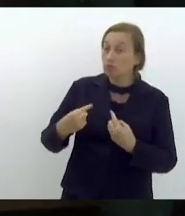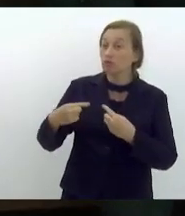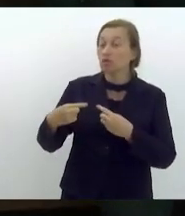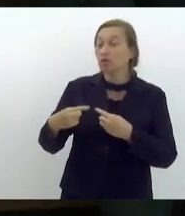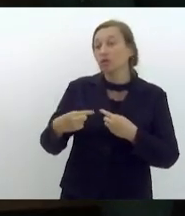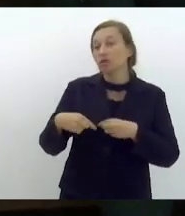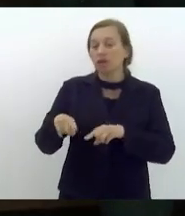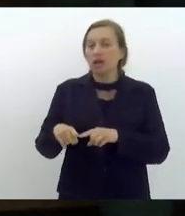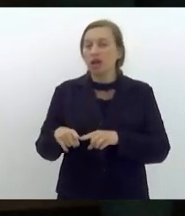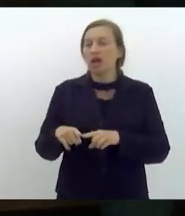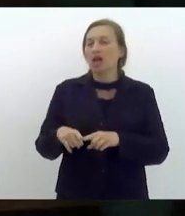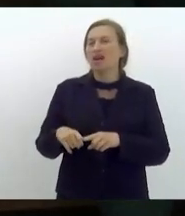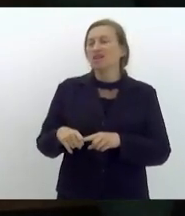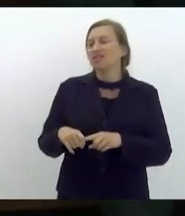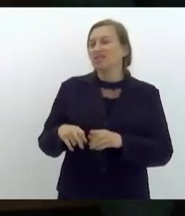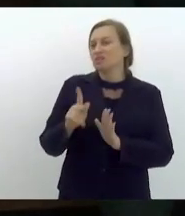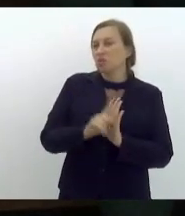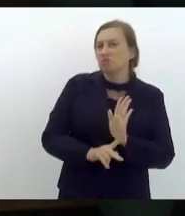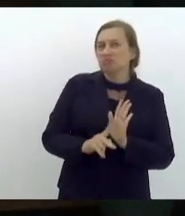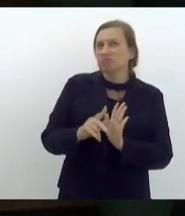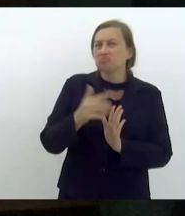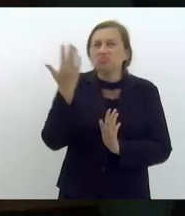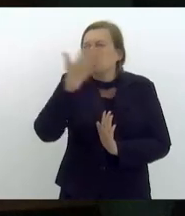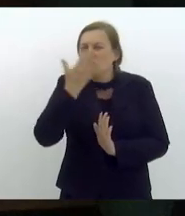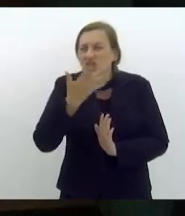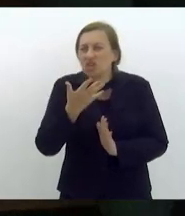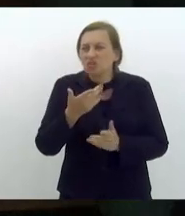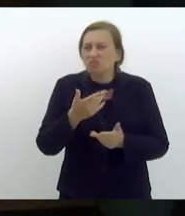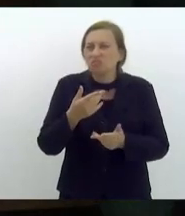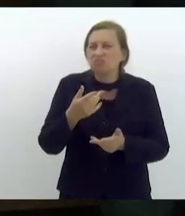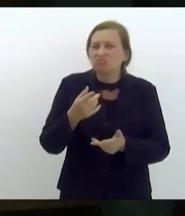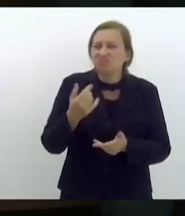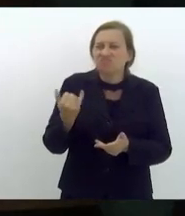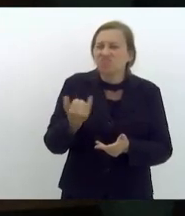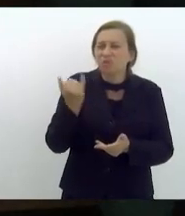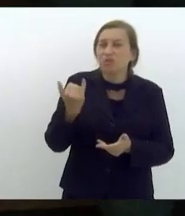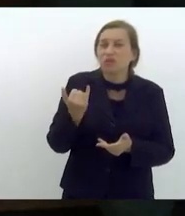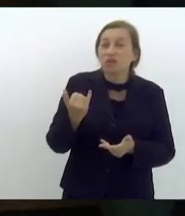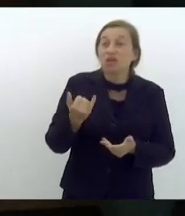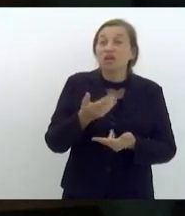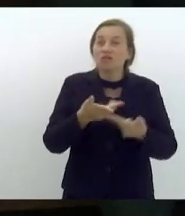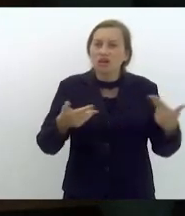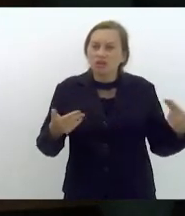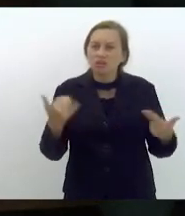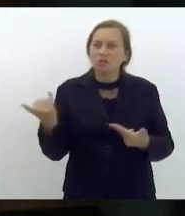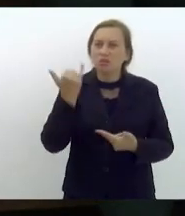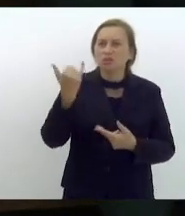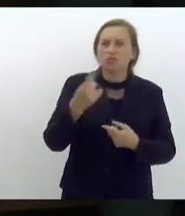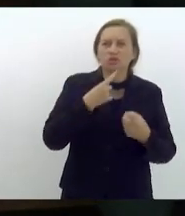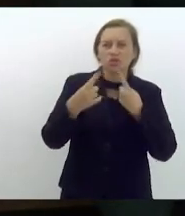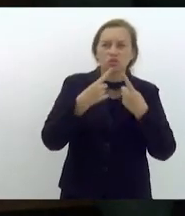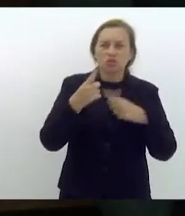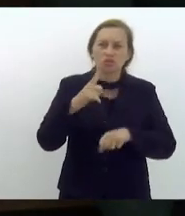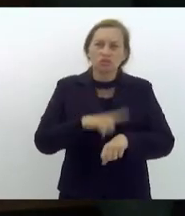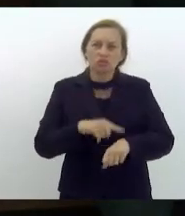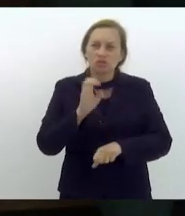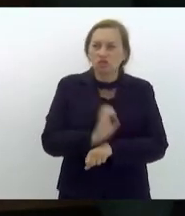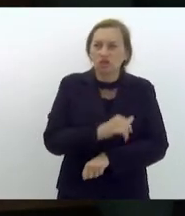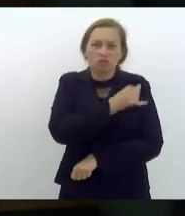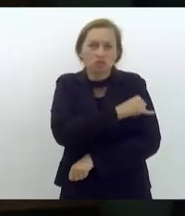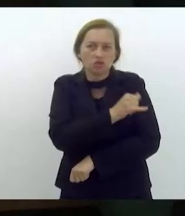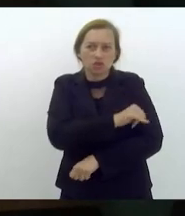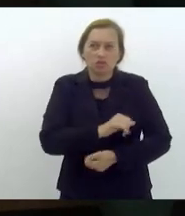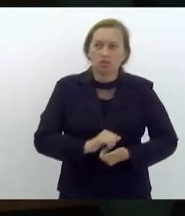projeto que eu não vejo benefício nenhum nós temos tanta coisa importante para discutir esse momento no estado do Rio de Janeiro